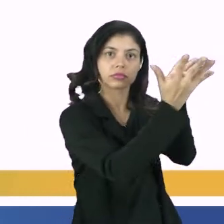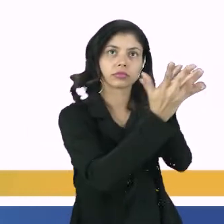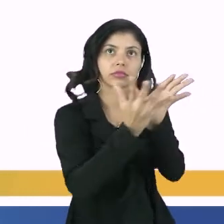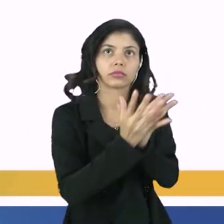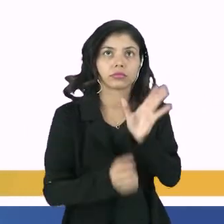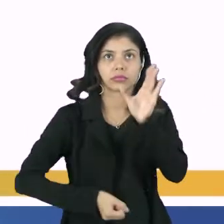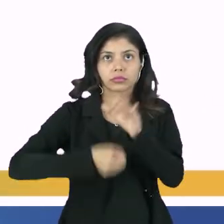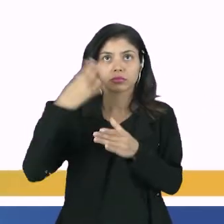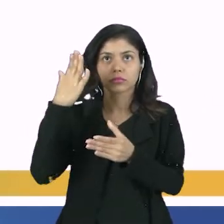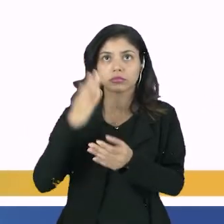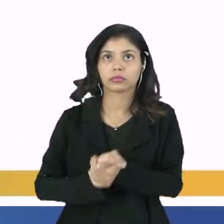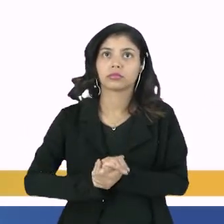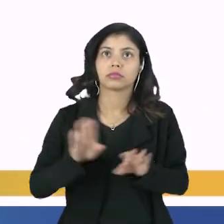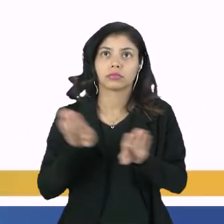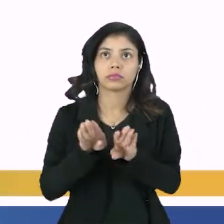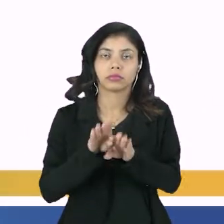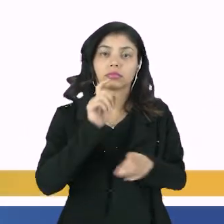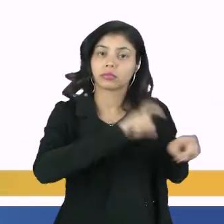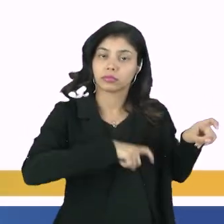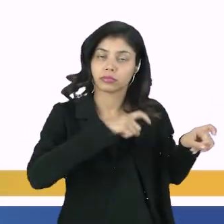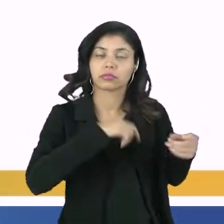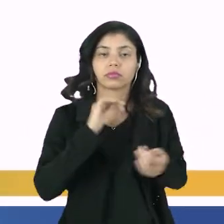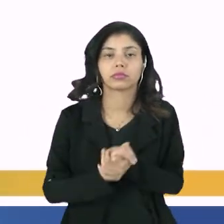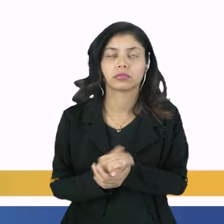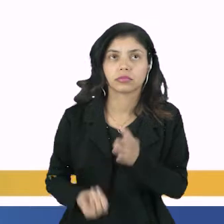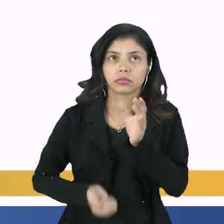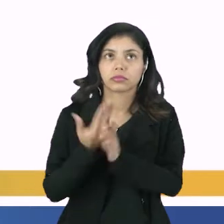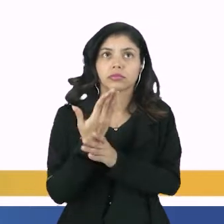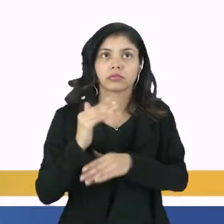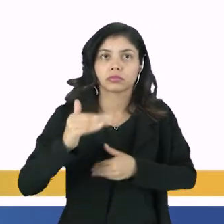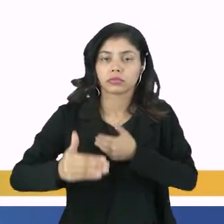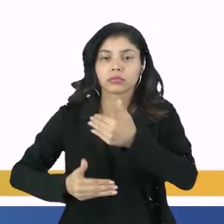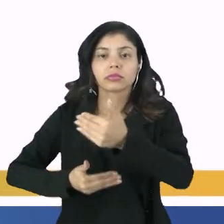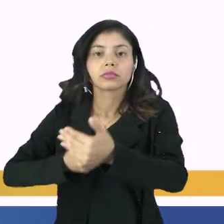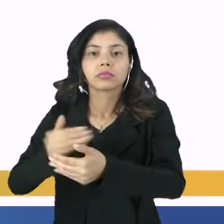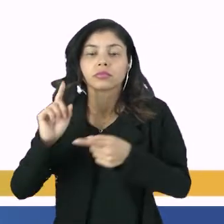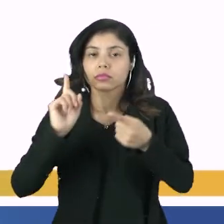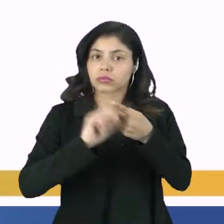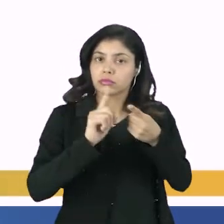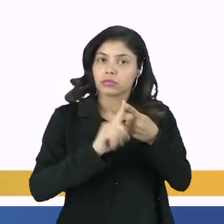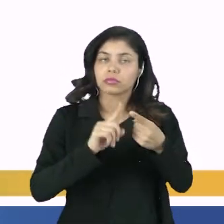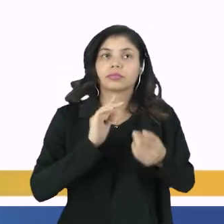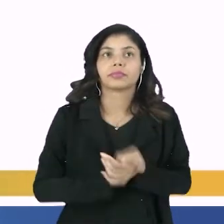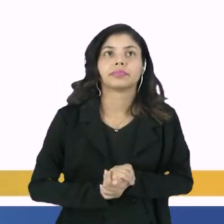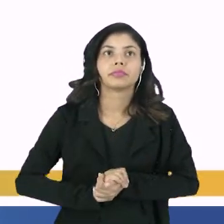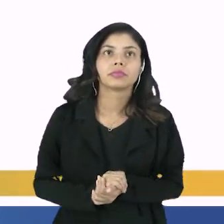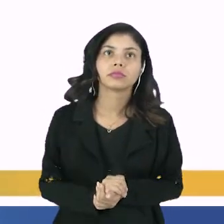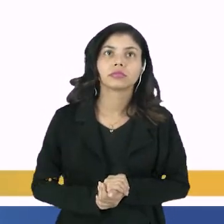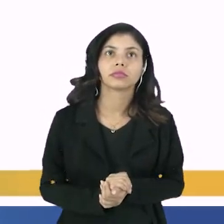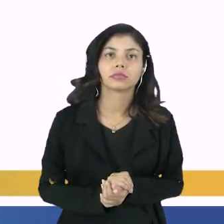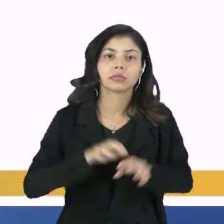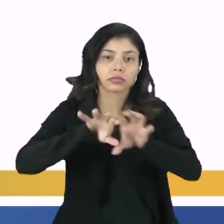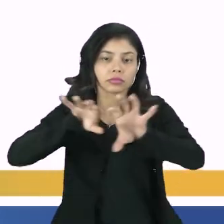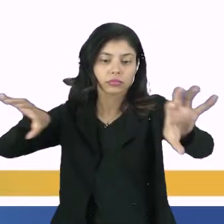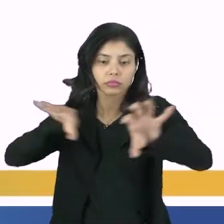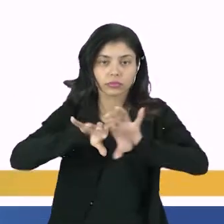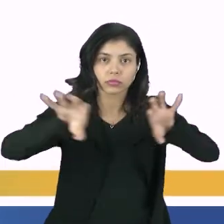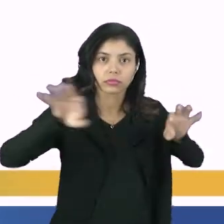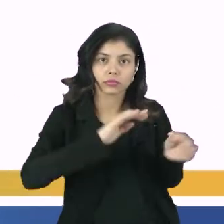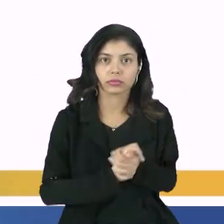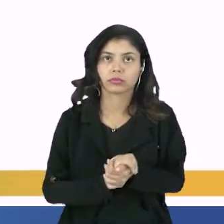com o surgimento da agricultura, deu o surgimento do processo dessas primeiras vilas. A divisão das funções